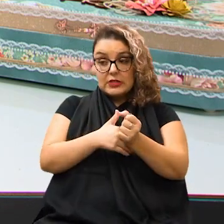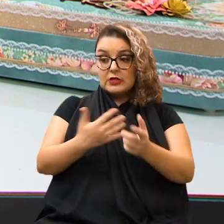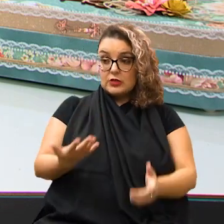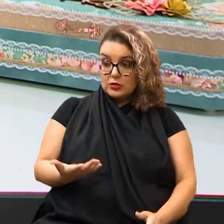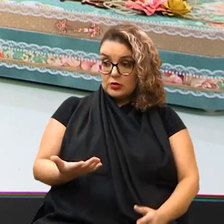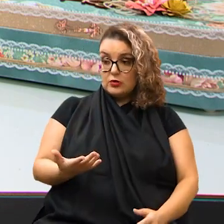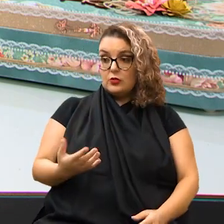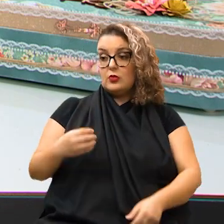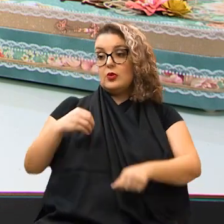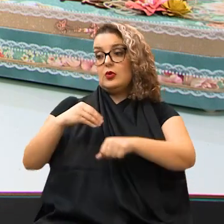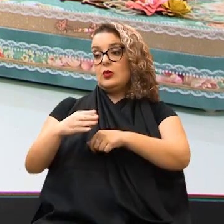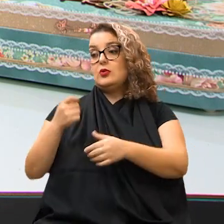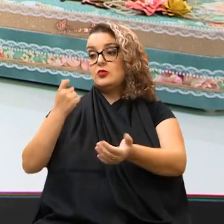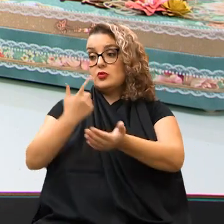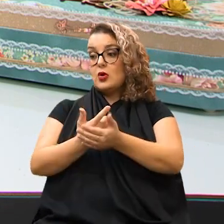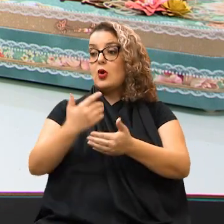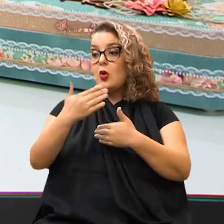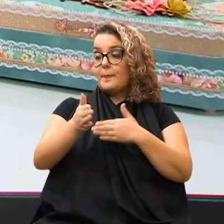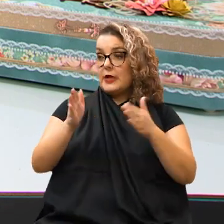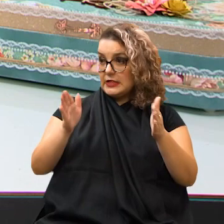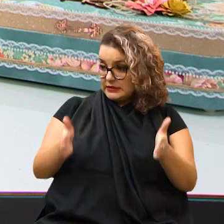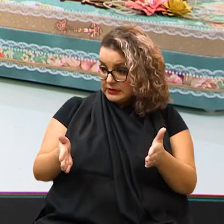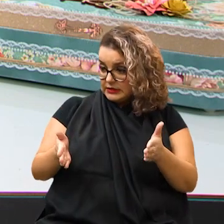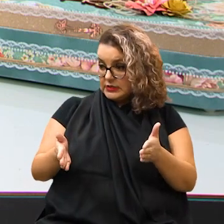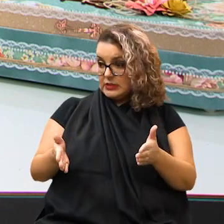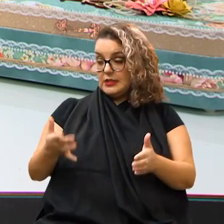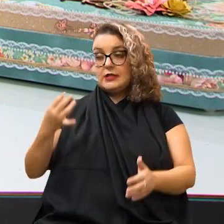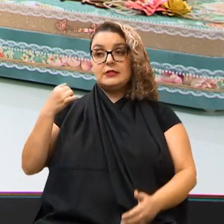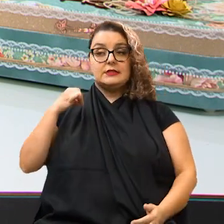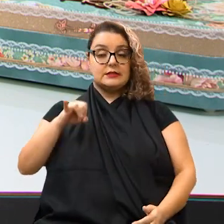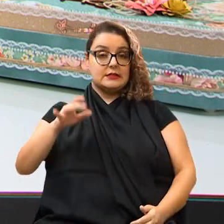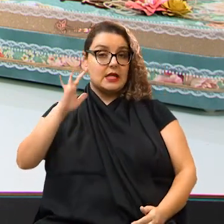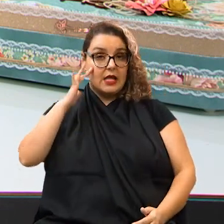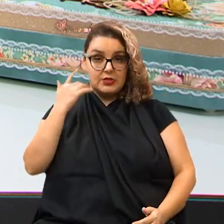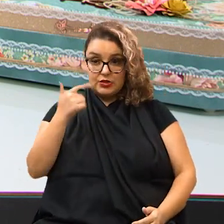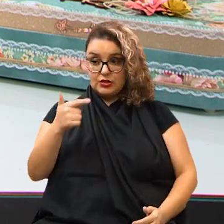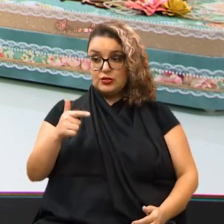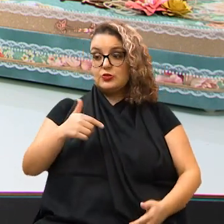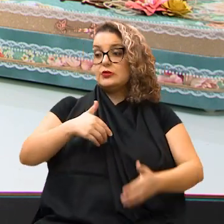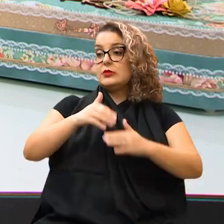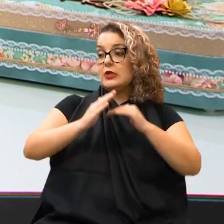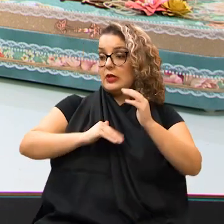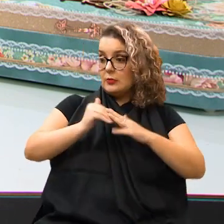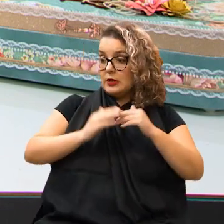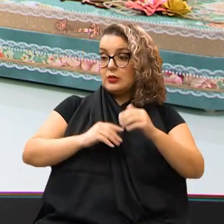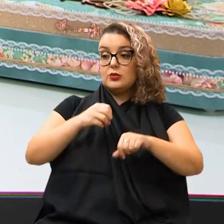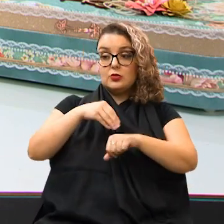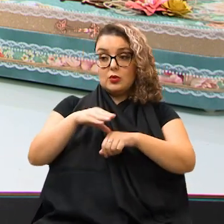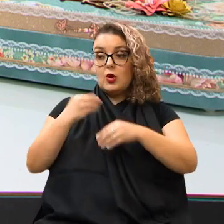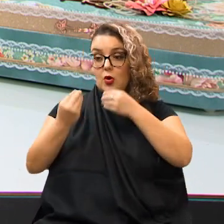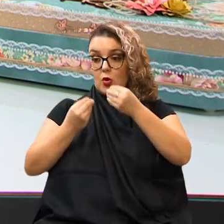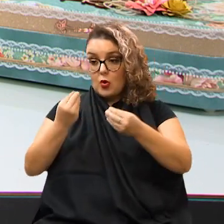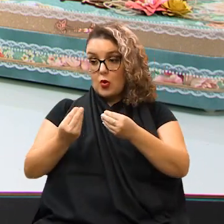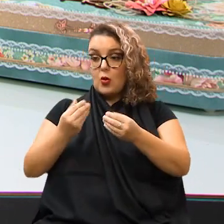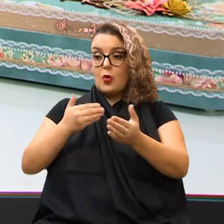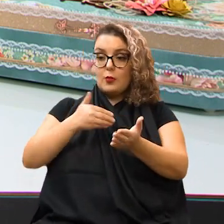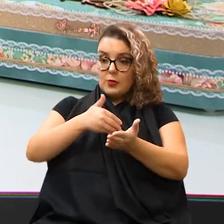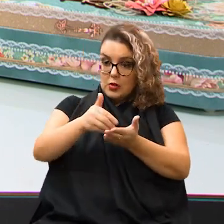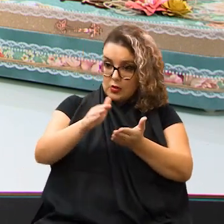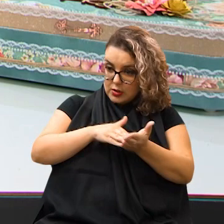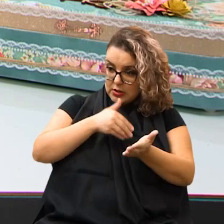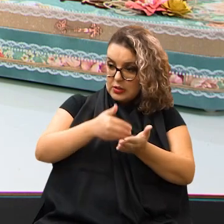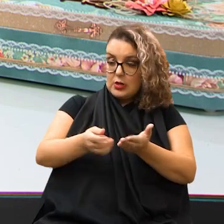está trazendo. Já trouxe dicas de compra da caixa. Se você acha que não tem mão para isso, ela já está dando dica como